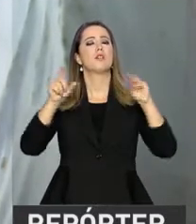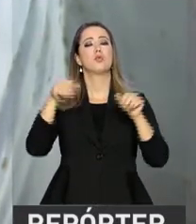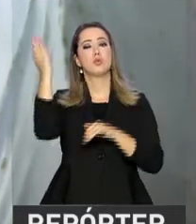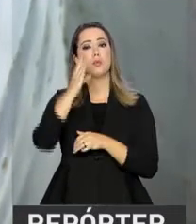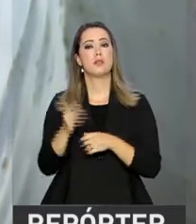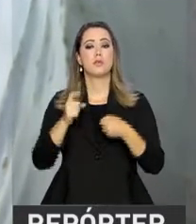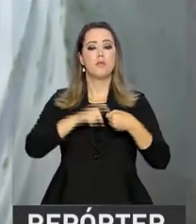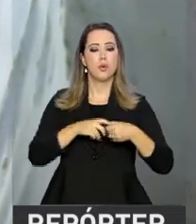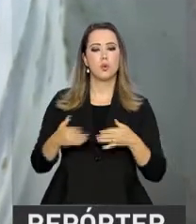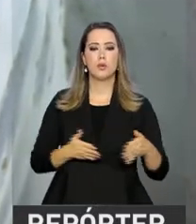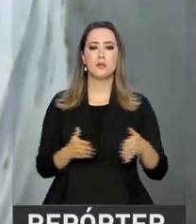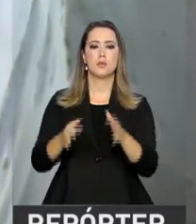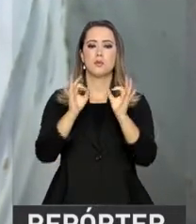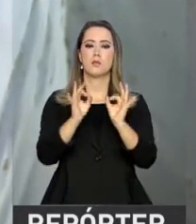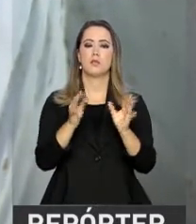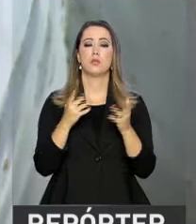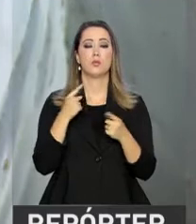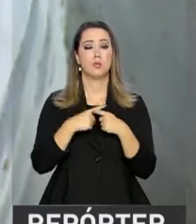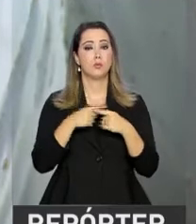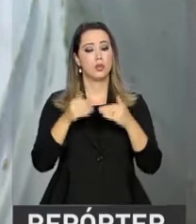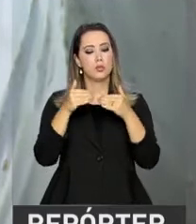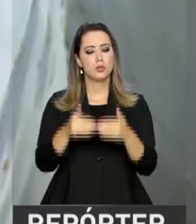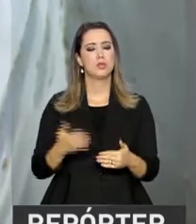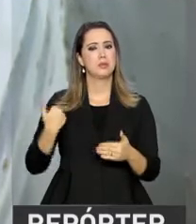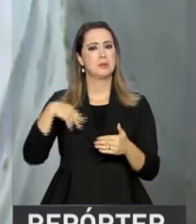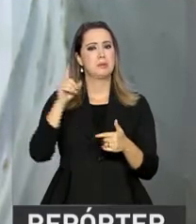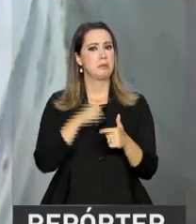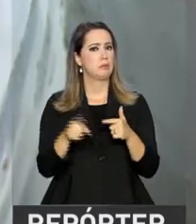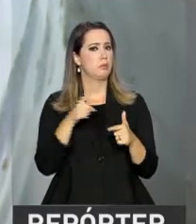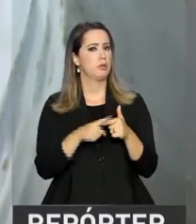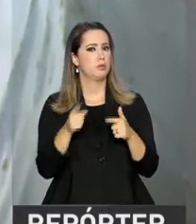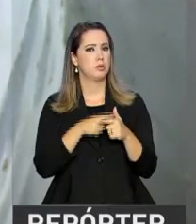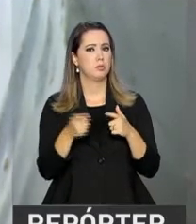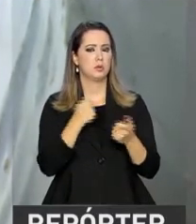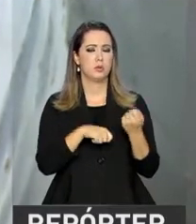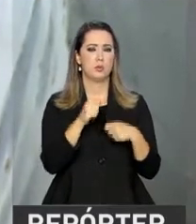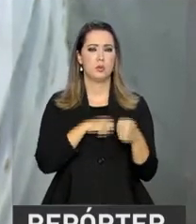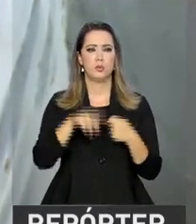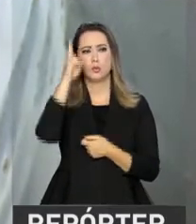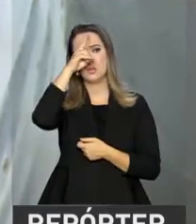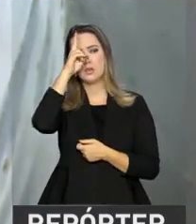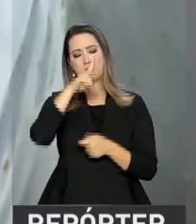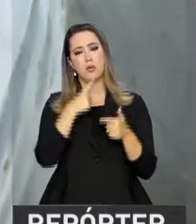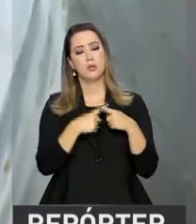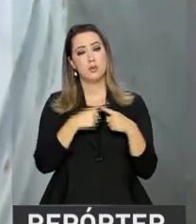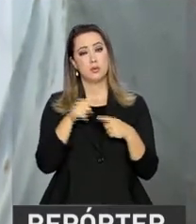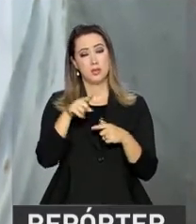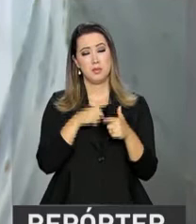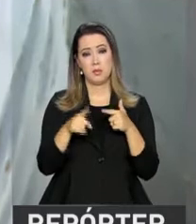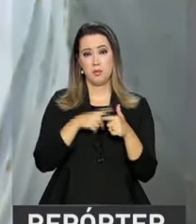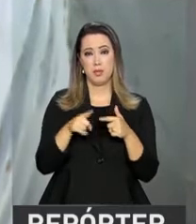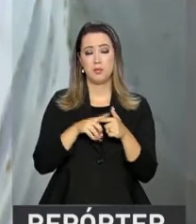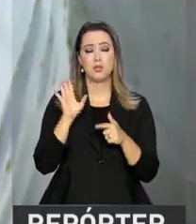voltou voltou porque enfrentou a mais dura recessão da sua história faltou porque esta recessão